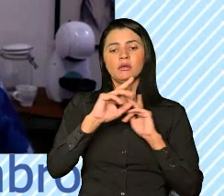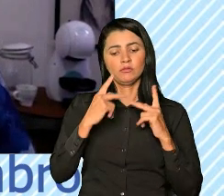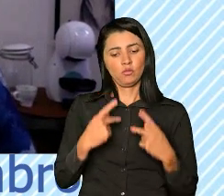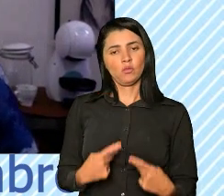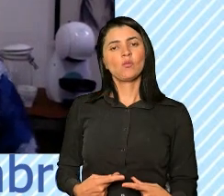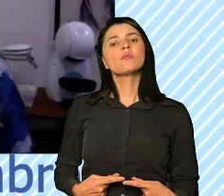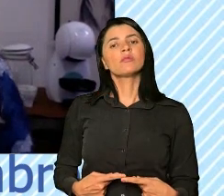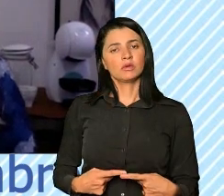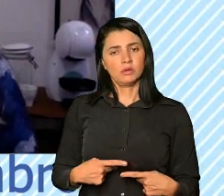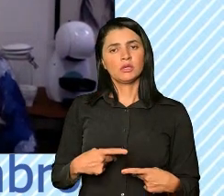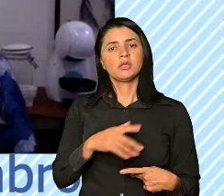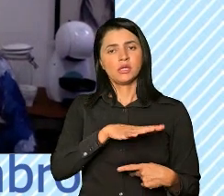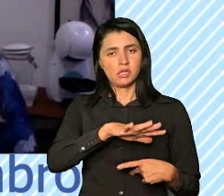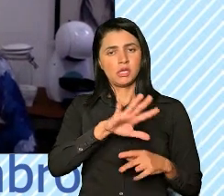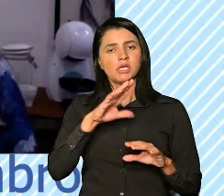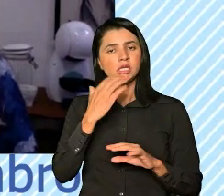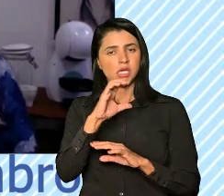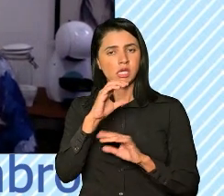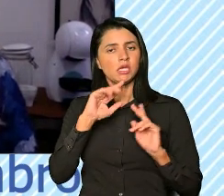evidentemente. E